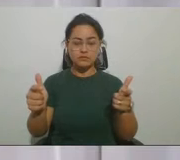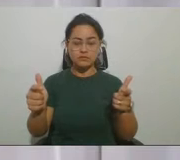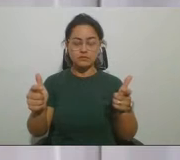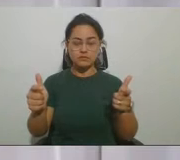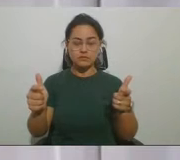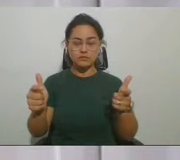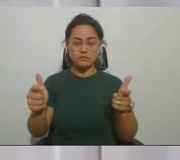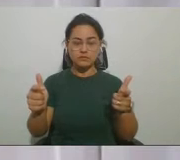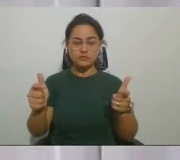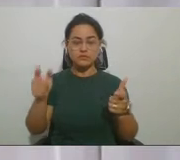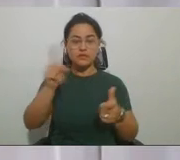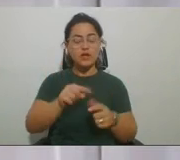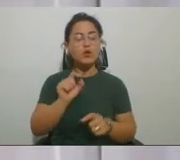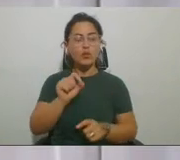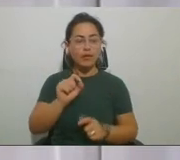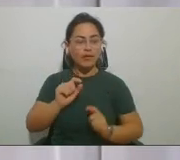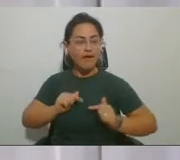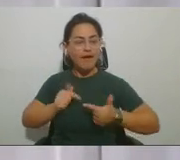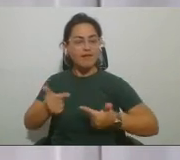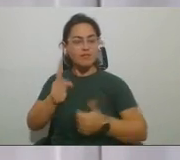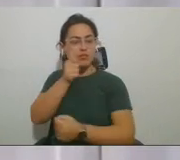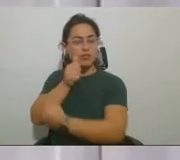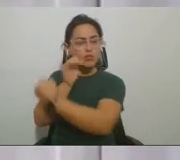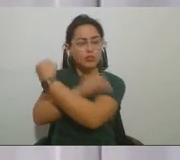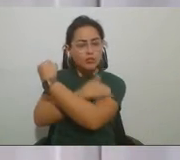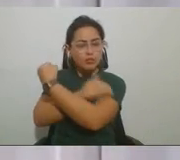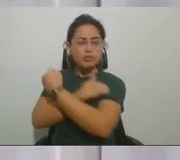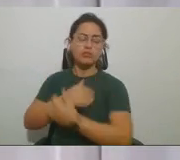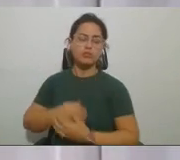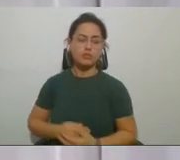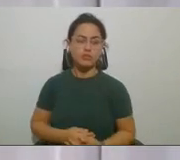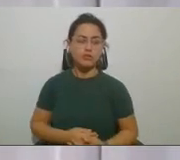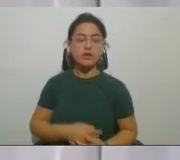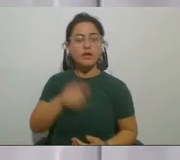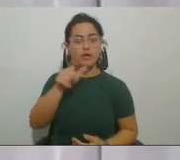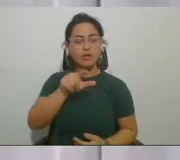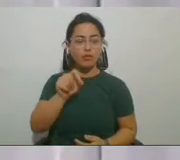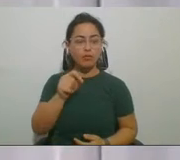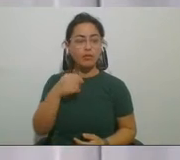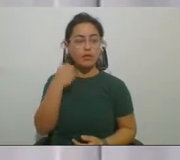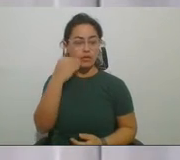feminina e feminista. Tem muito a ver com uma experiência argentina que é